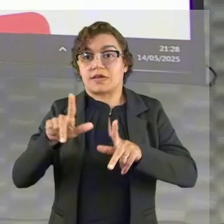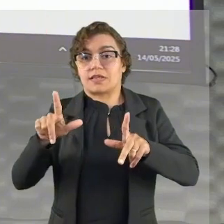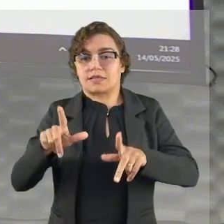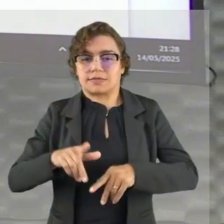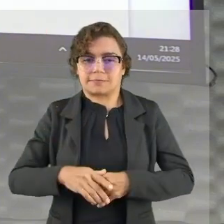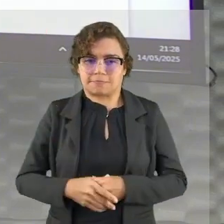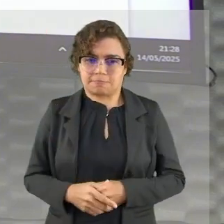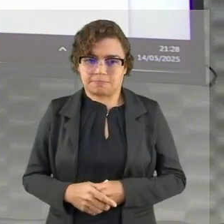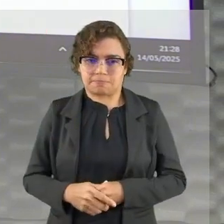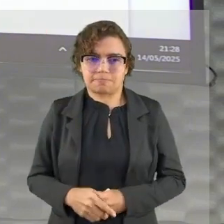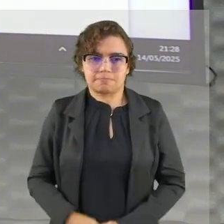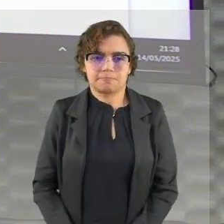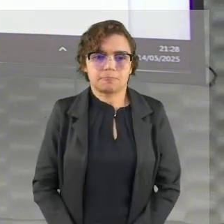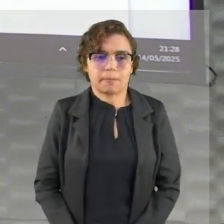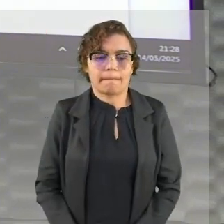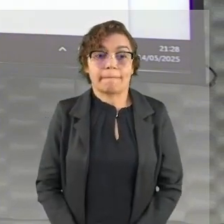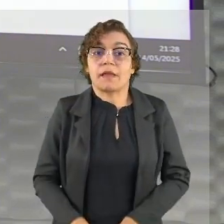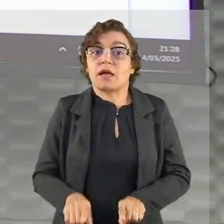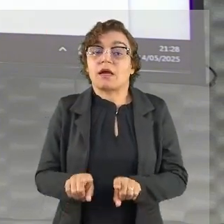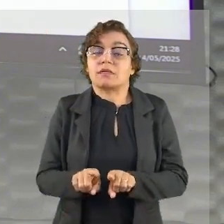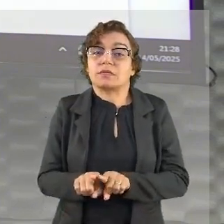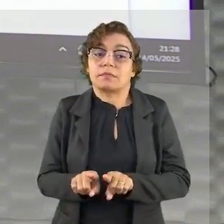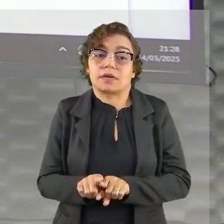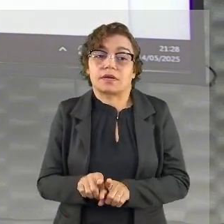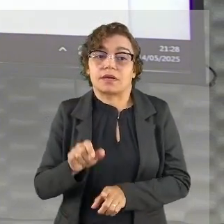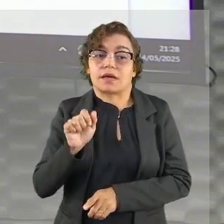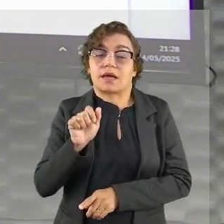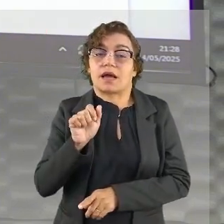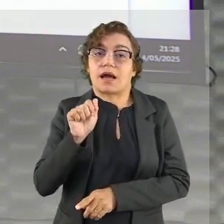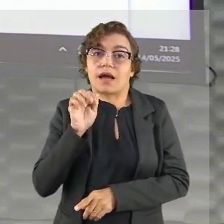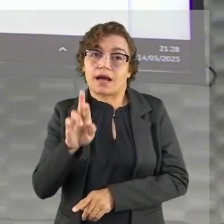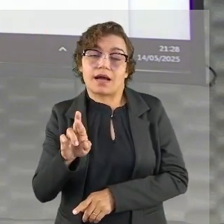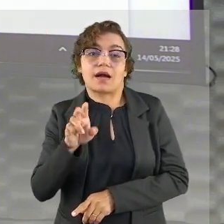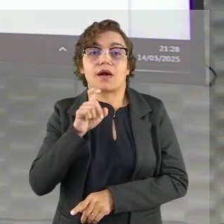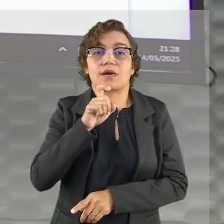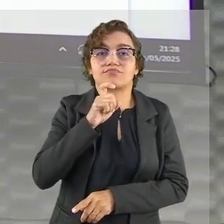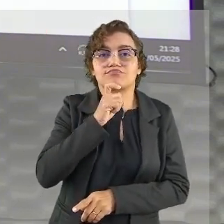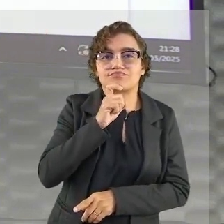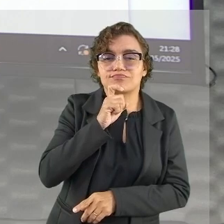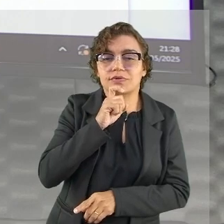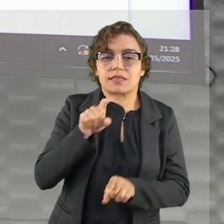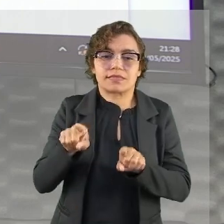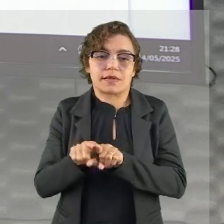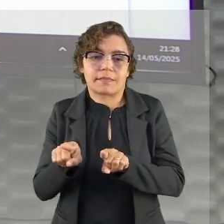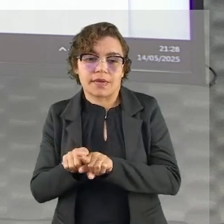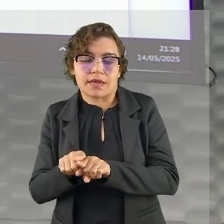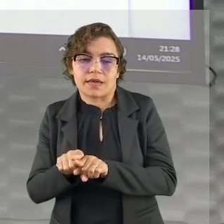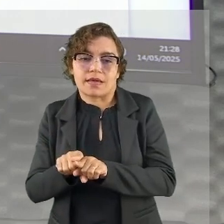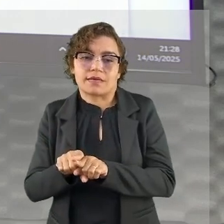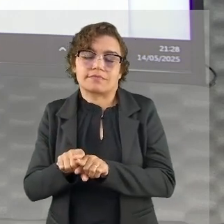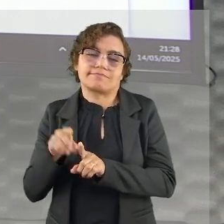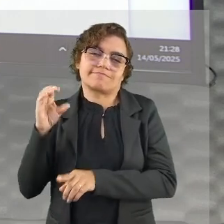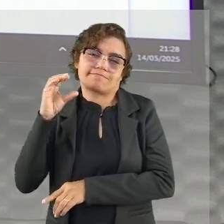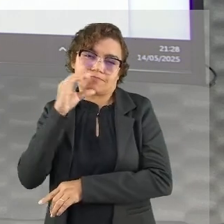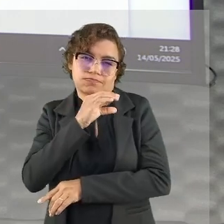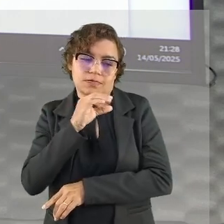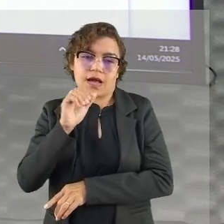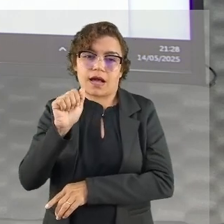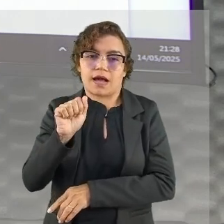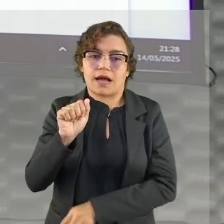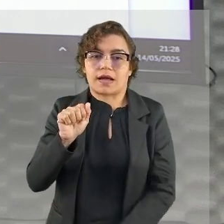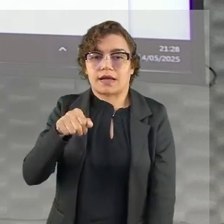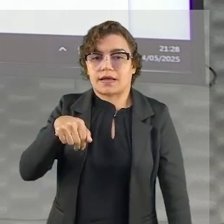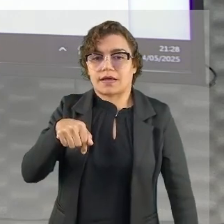o próximo. Agora, ar-condicionado e aquecedor. Não sei se, eu acho que vocês